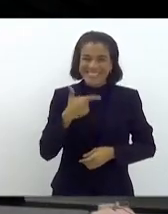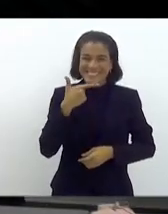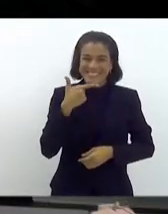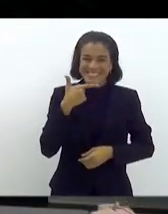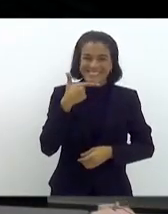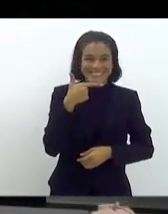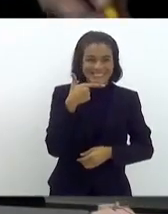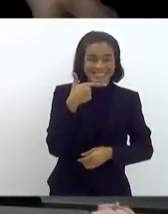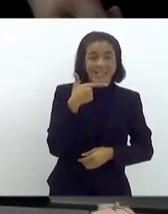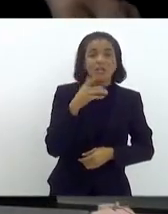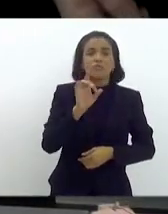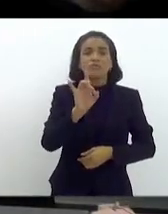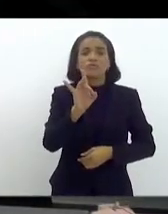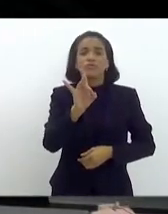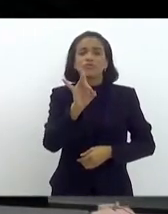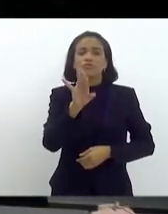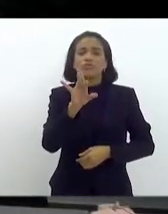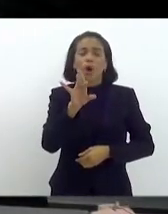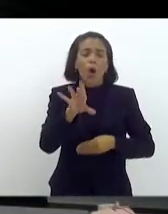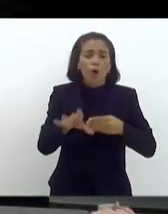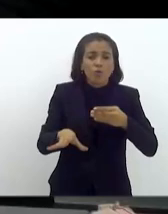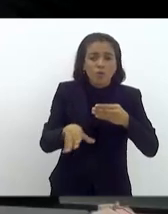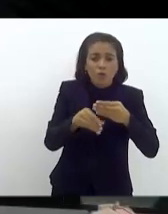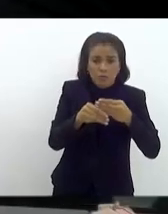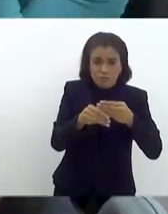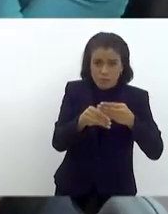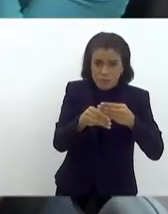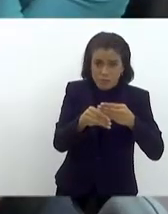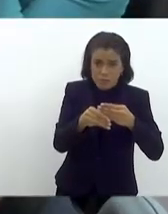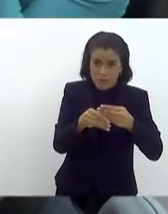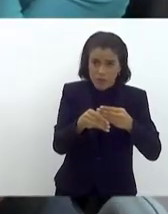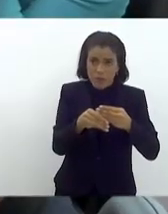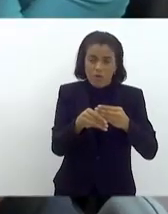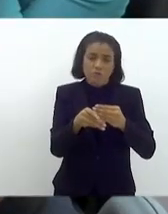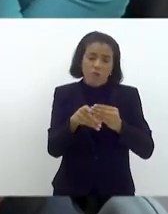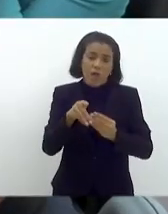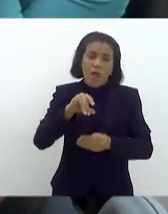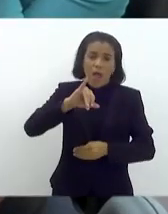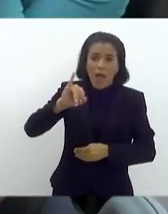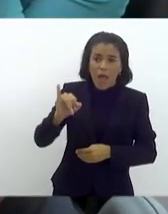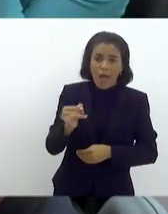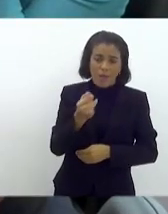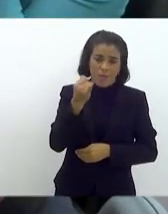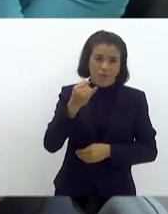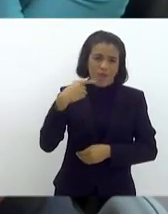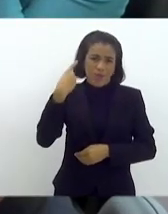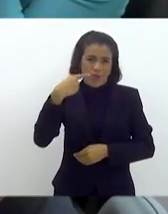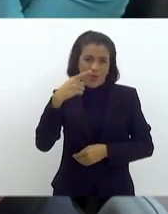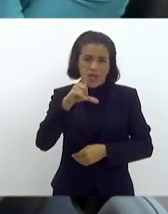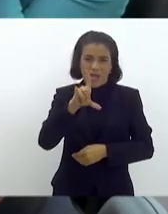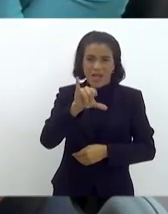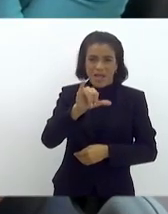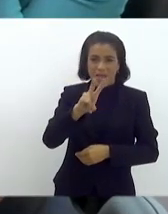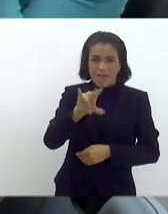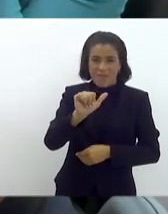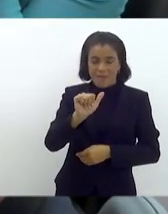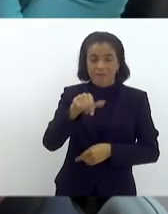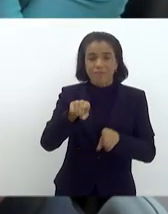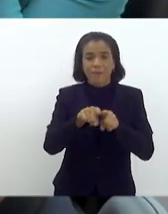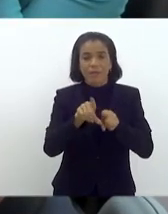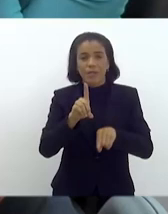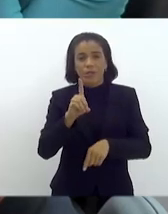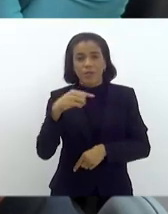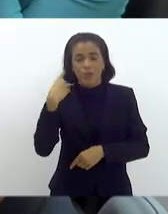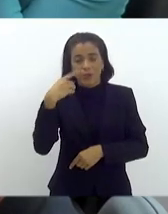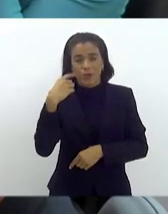só queria fazer aqui uma observação muito em cima do que disse a doutora Lívia e a doutora Elisângela Porque